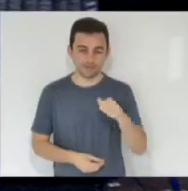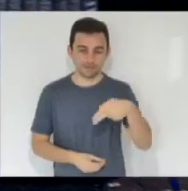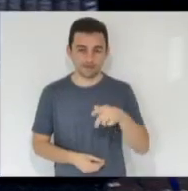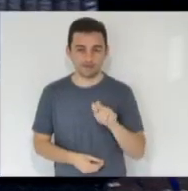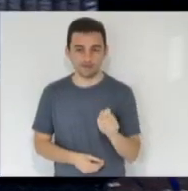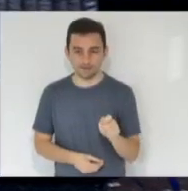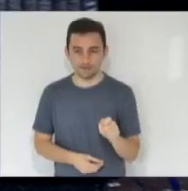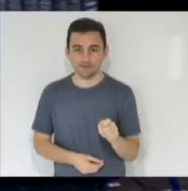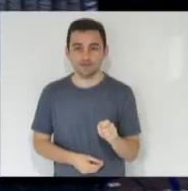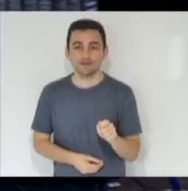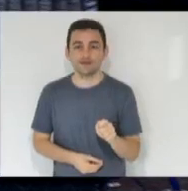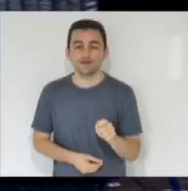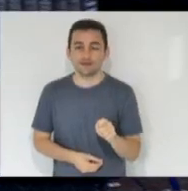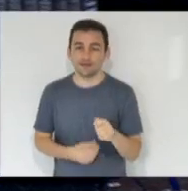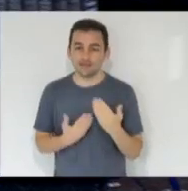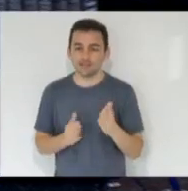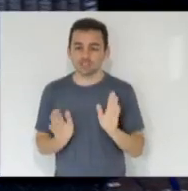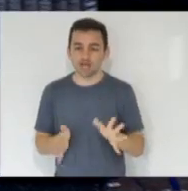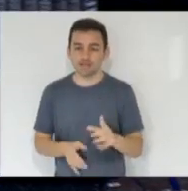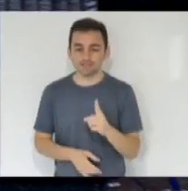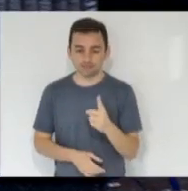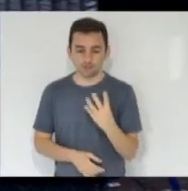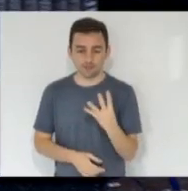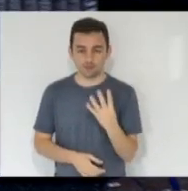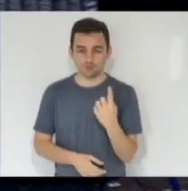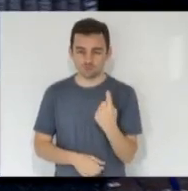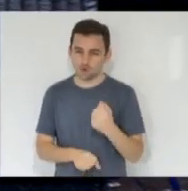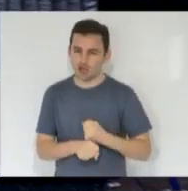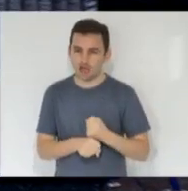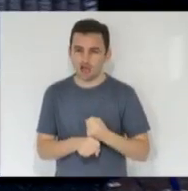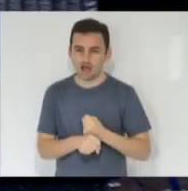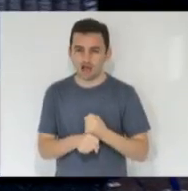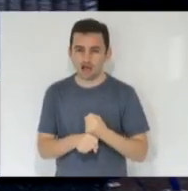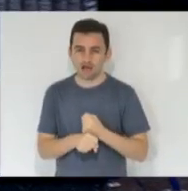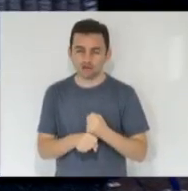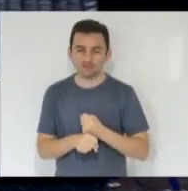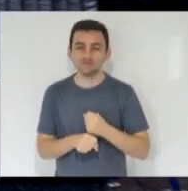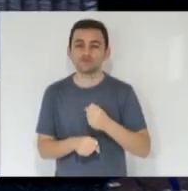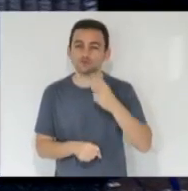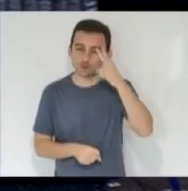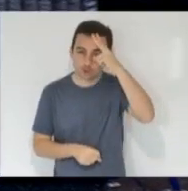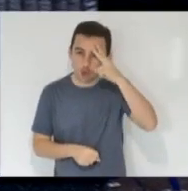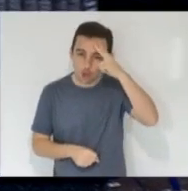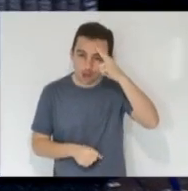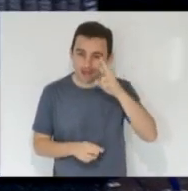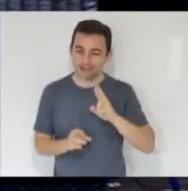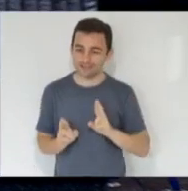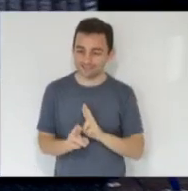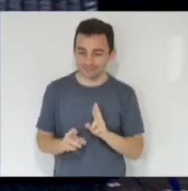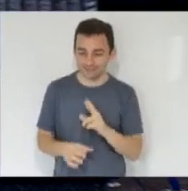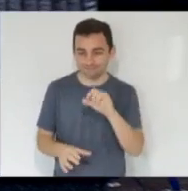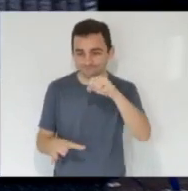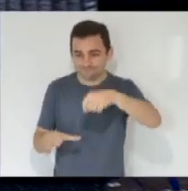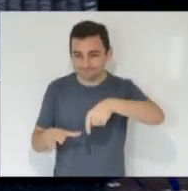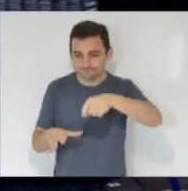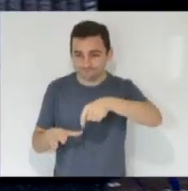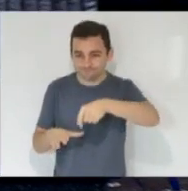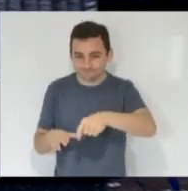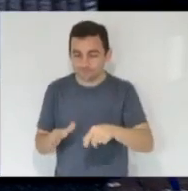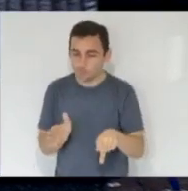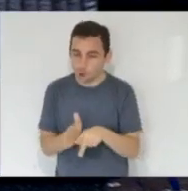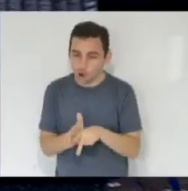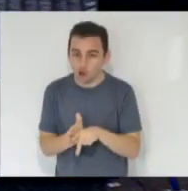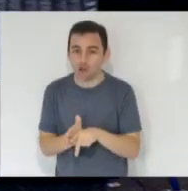já está aí nos seus 141 anos de história e de relação com o plantio da uva e